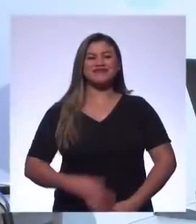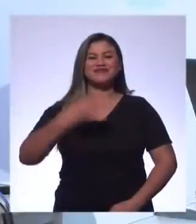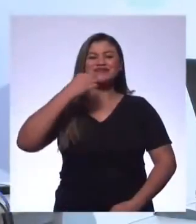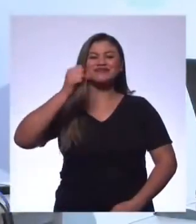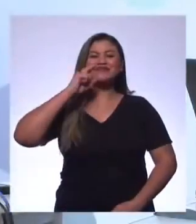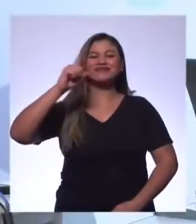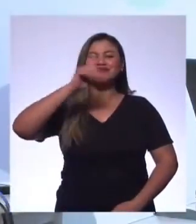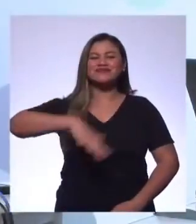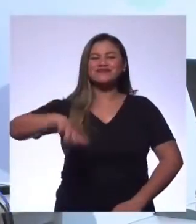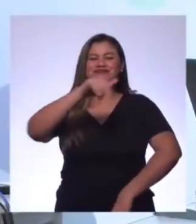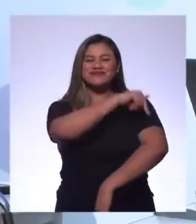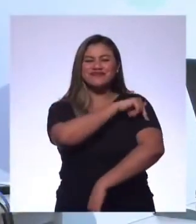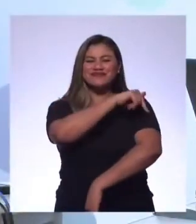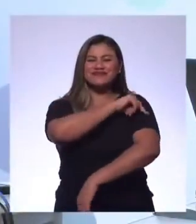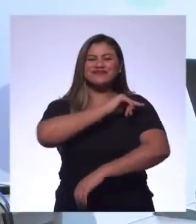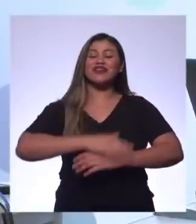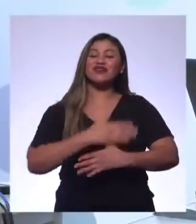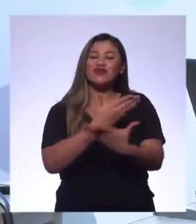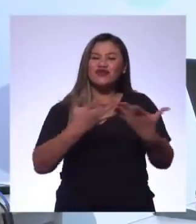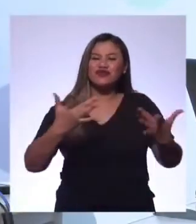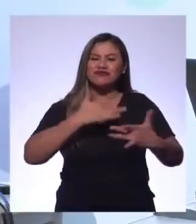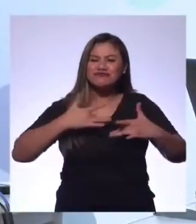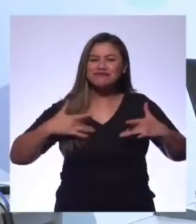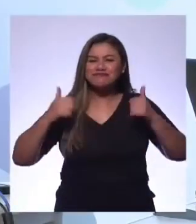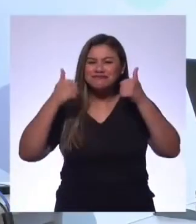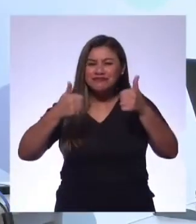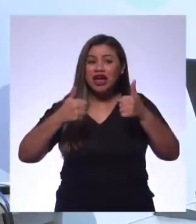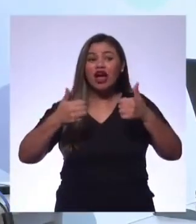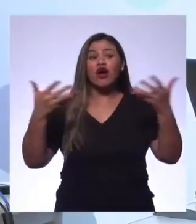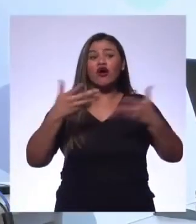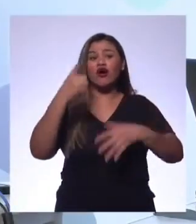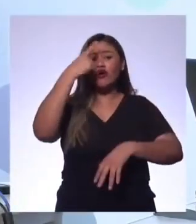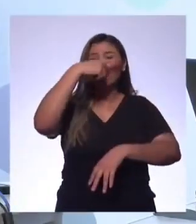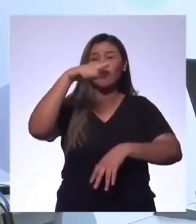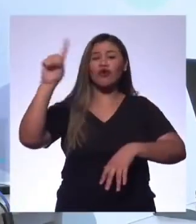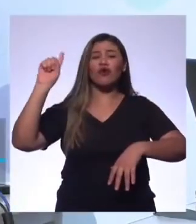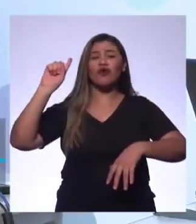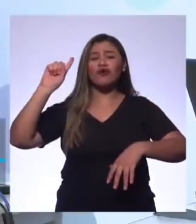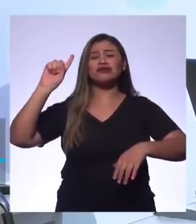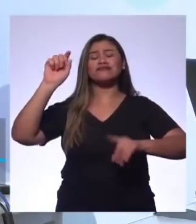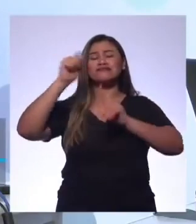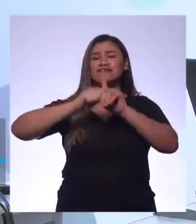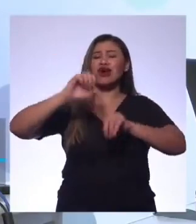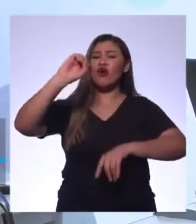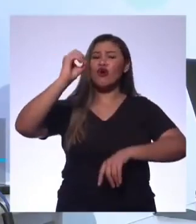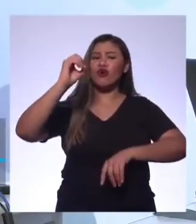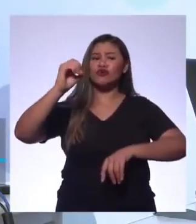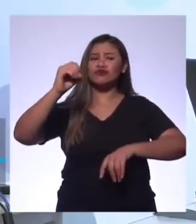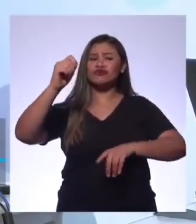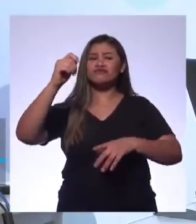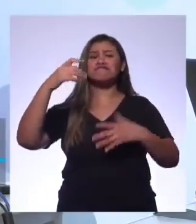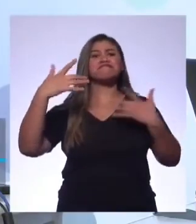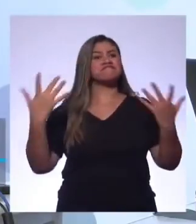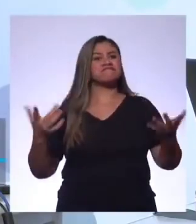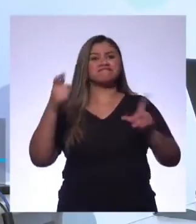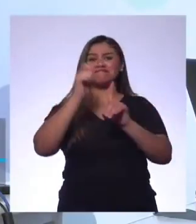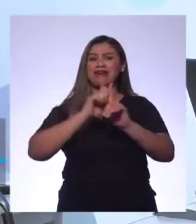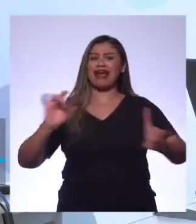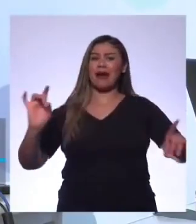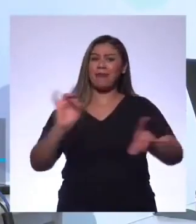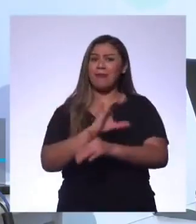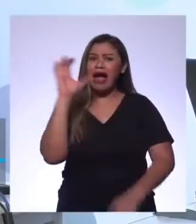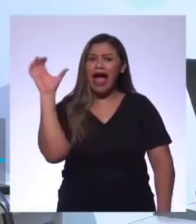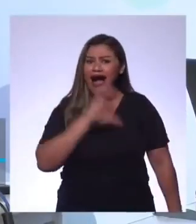Bom dia, sétimo ano! Como vocês estão? É a última aula do mês de outubro, hein? A última aula do mês voou!